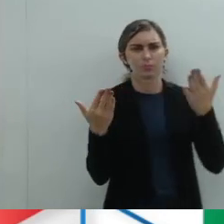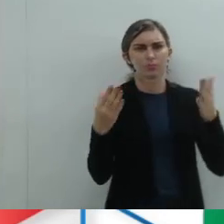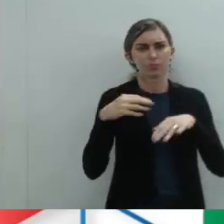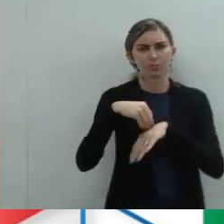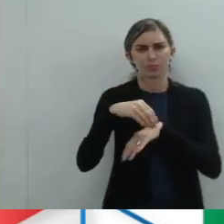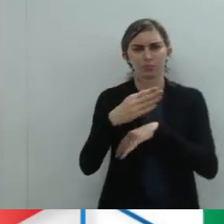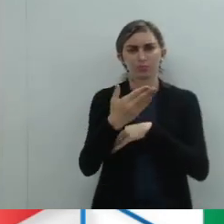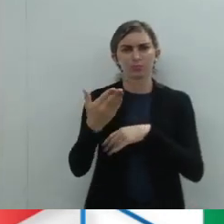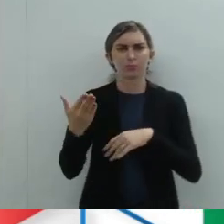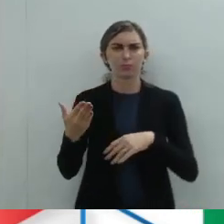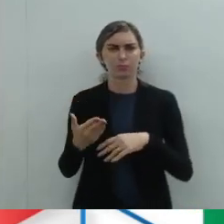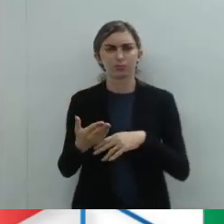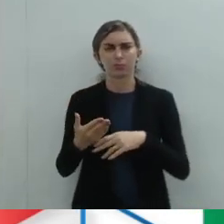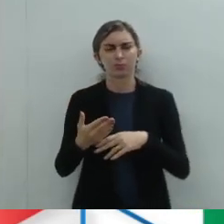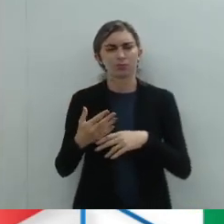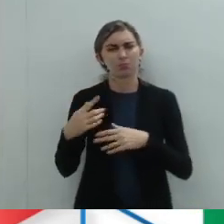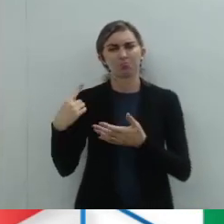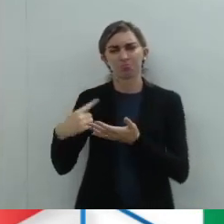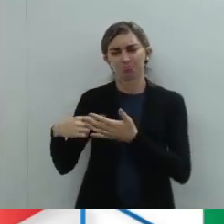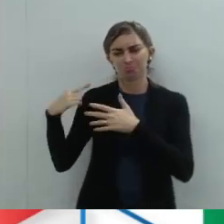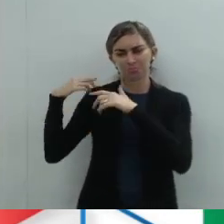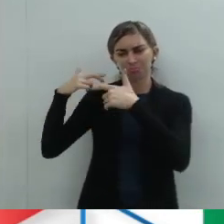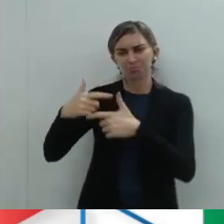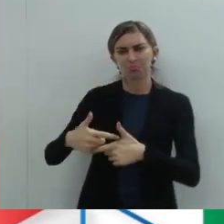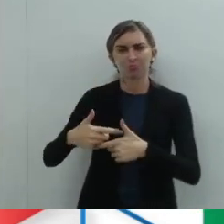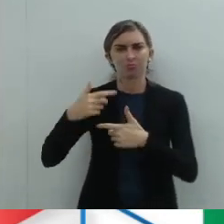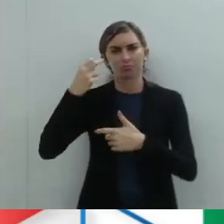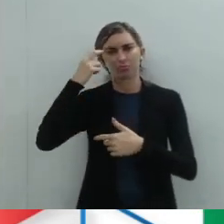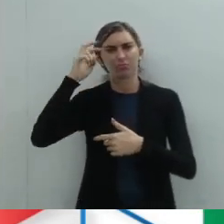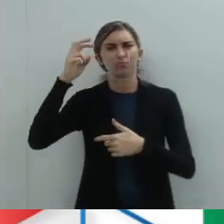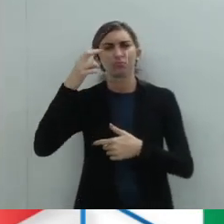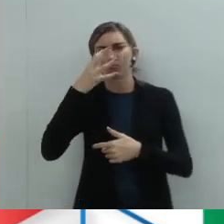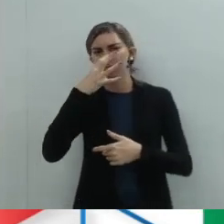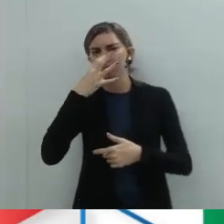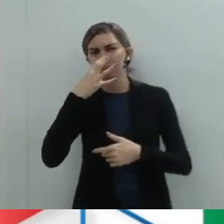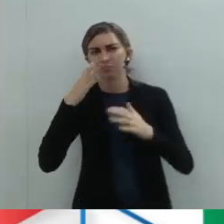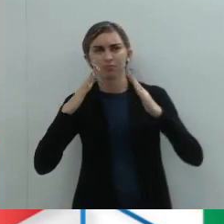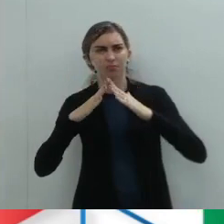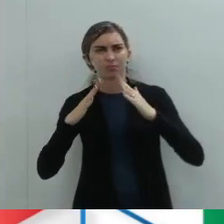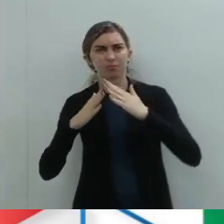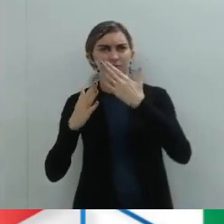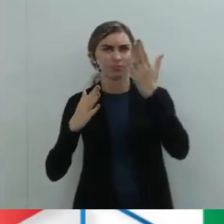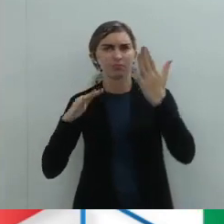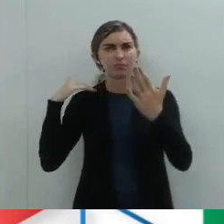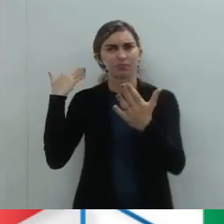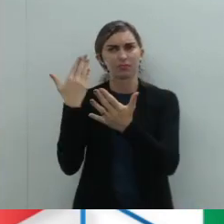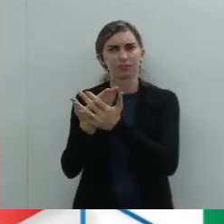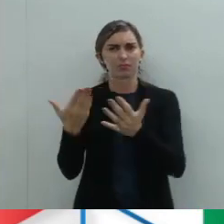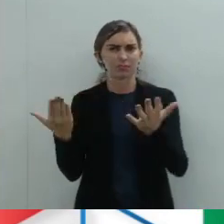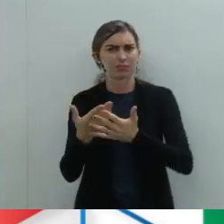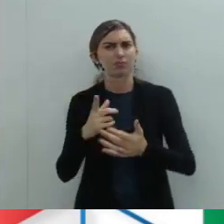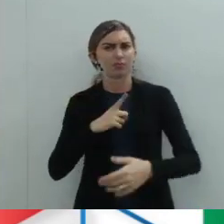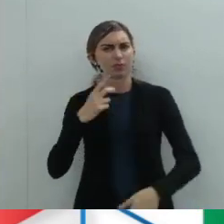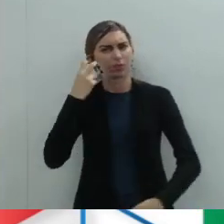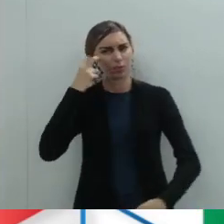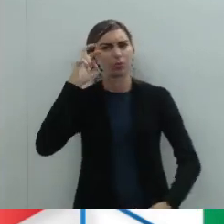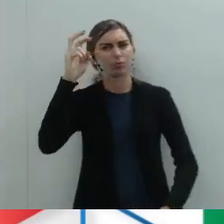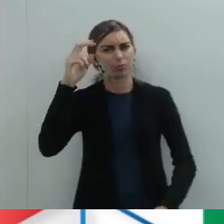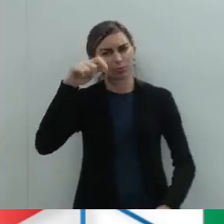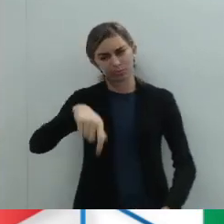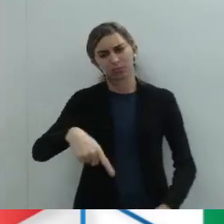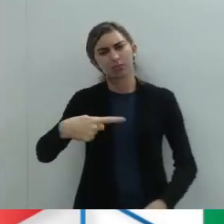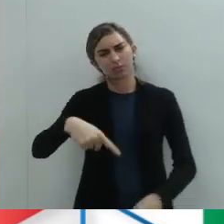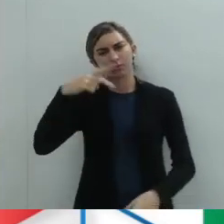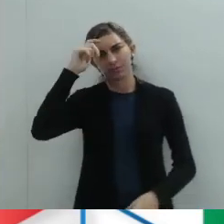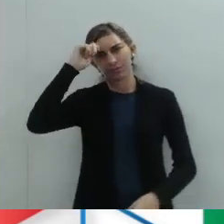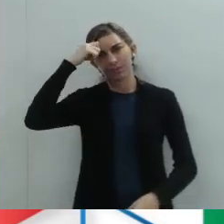essa cultura, esse legado, e você que está assistindo em casa, a gente até hoje tem cultura africana